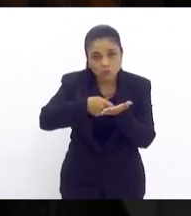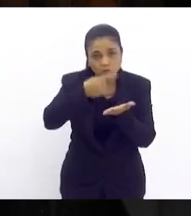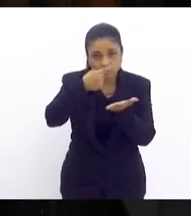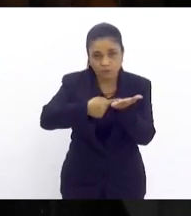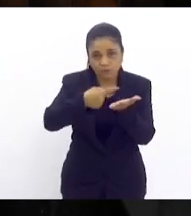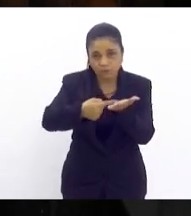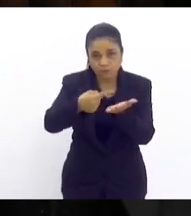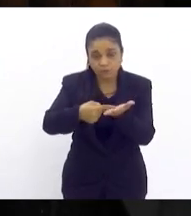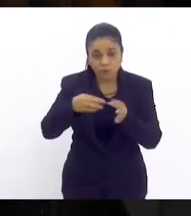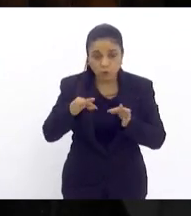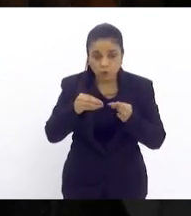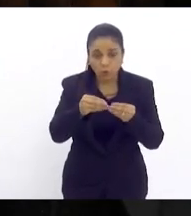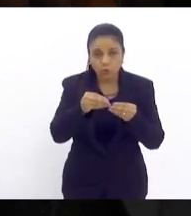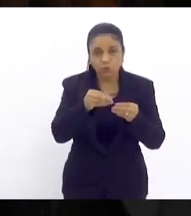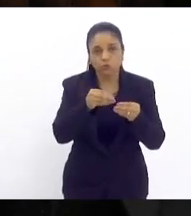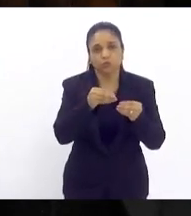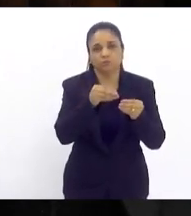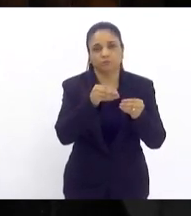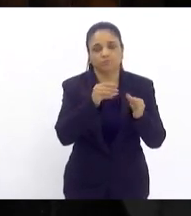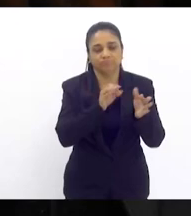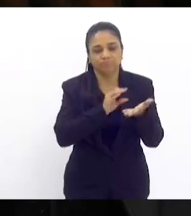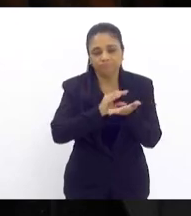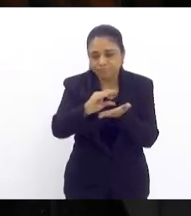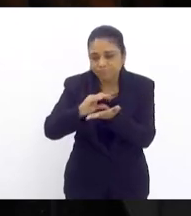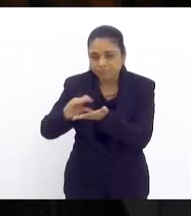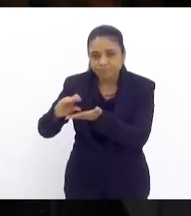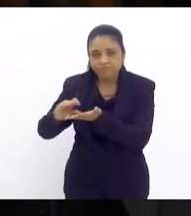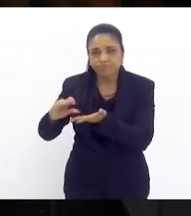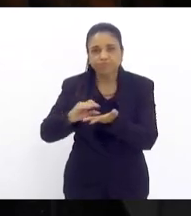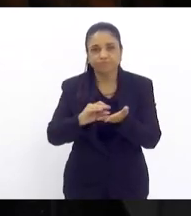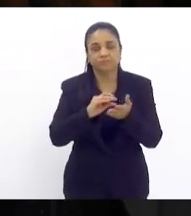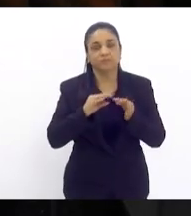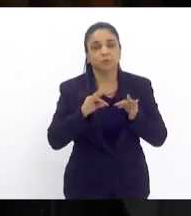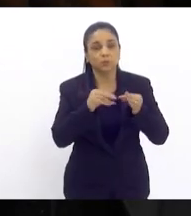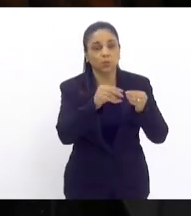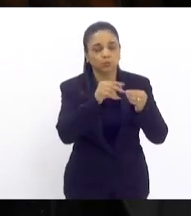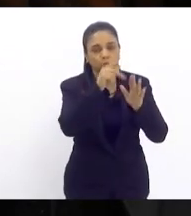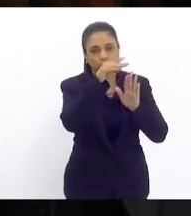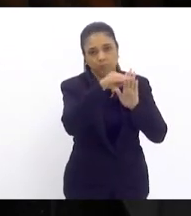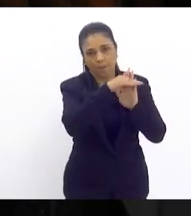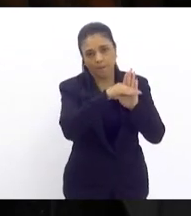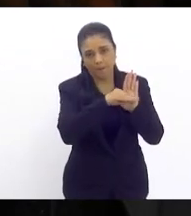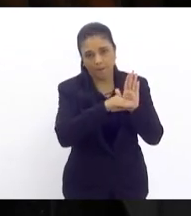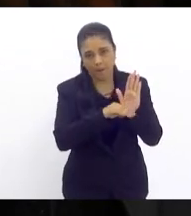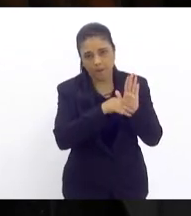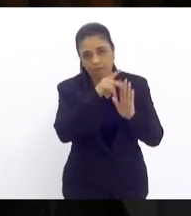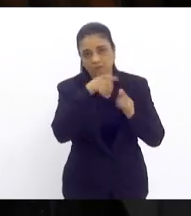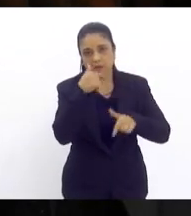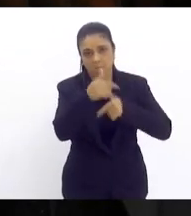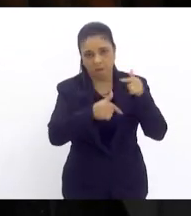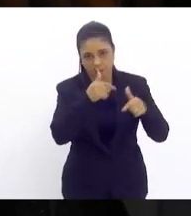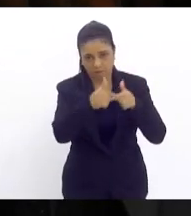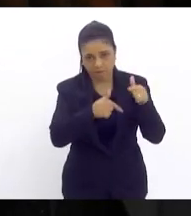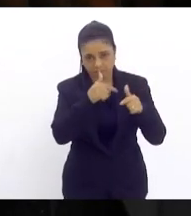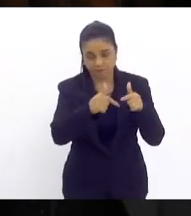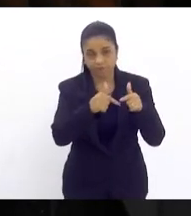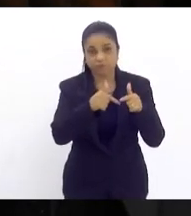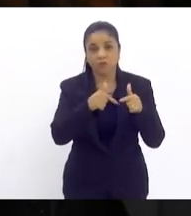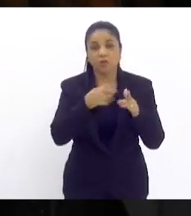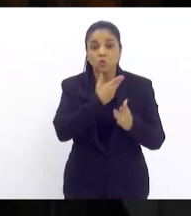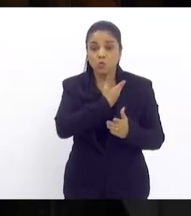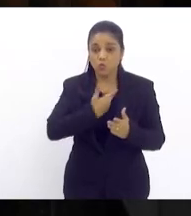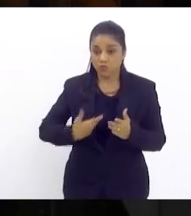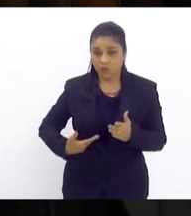trabalho todos sem exceção porque o Parlamento aprovou todos e o governo pudesse remanejar